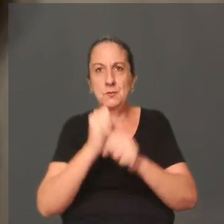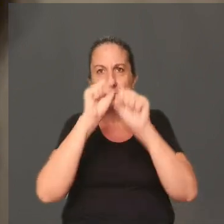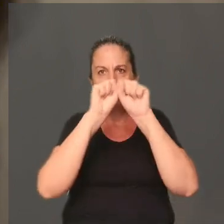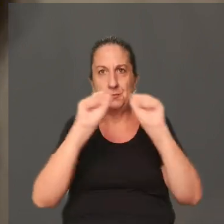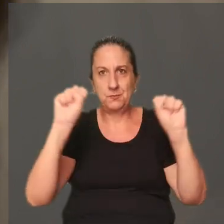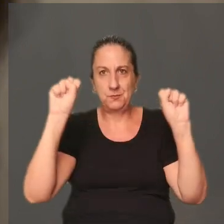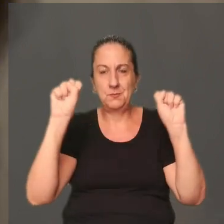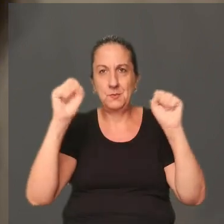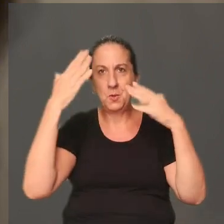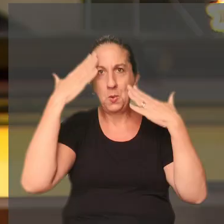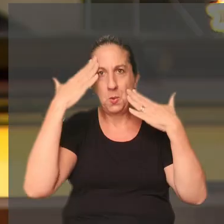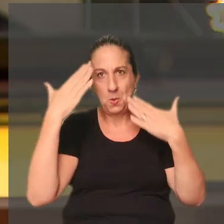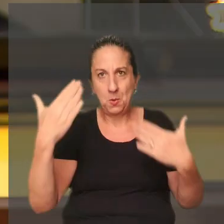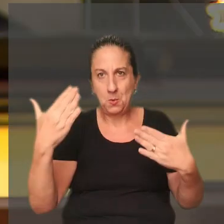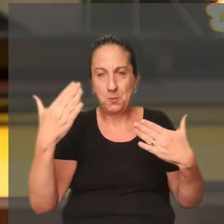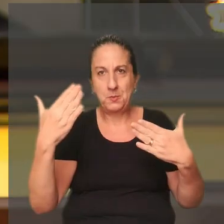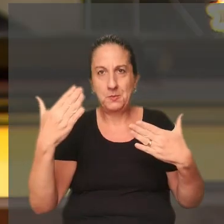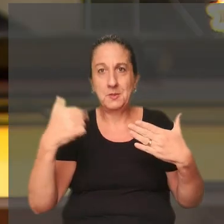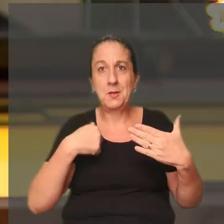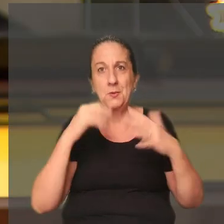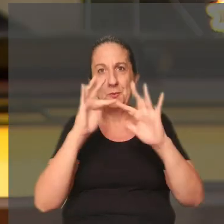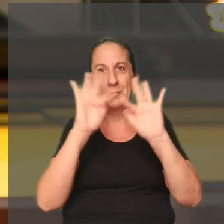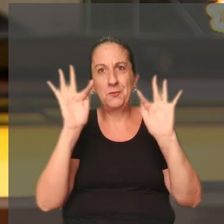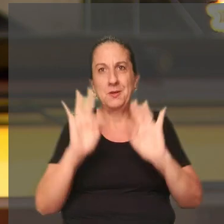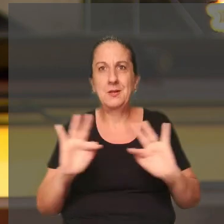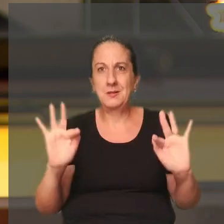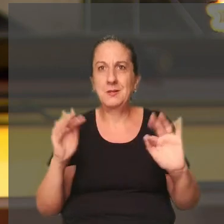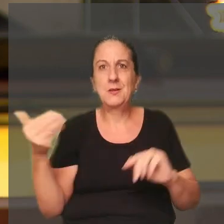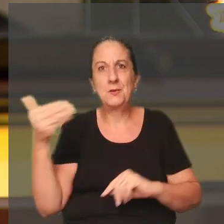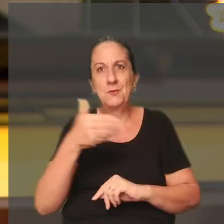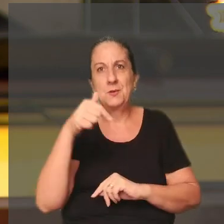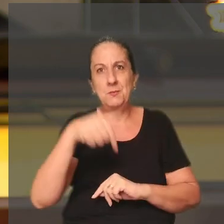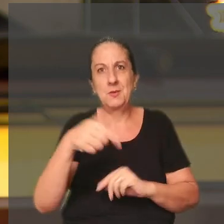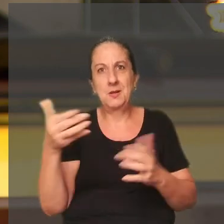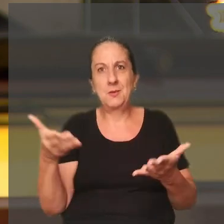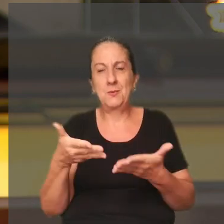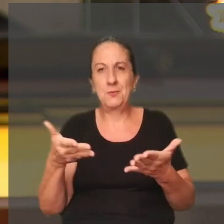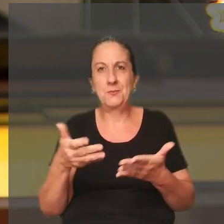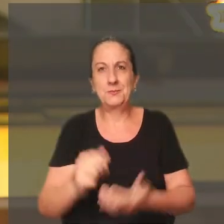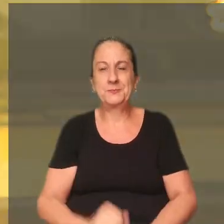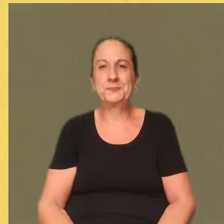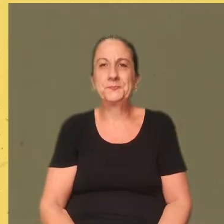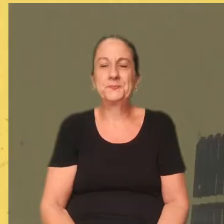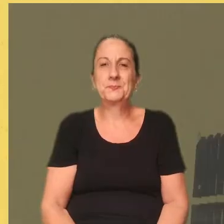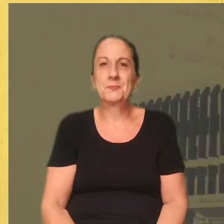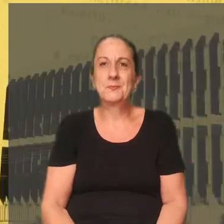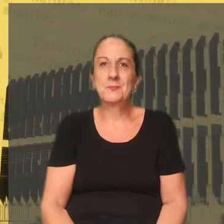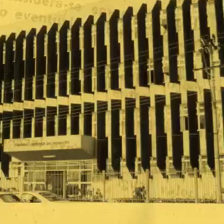aqui no tribunal. Muito obrigado, estou à disposição. Estou muito feliz em ter vindo para cá hoje.